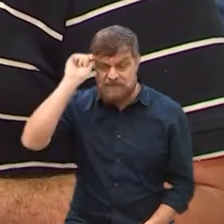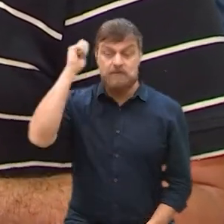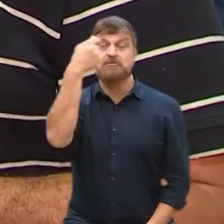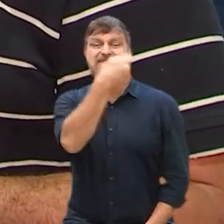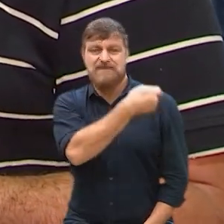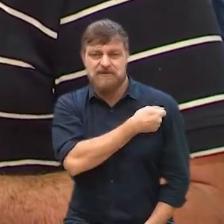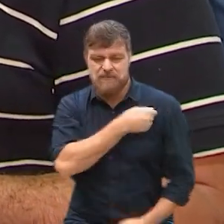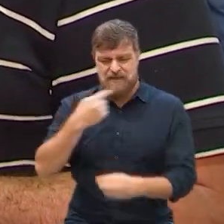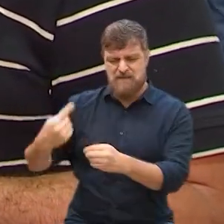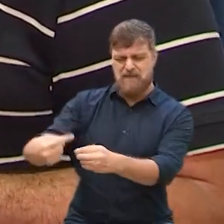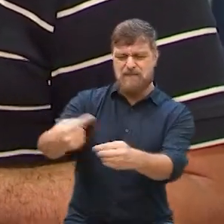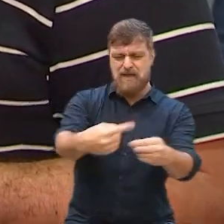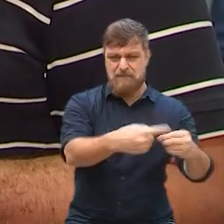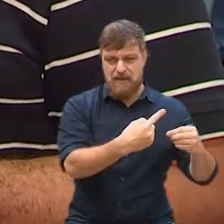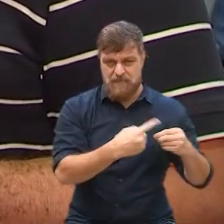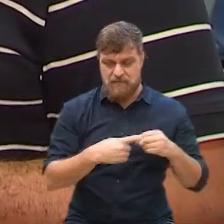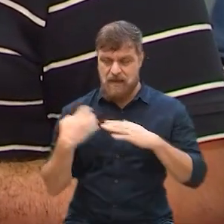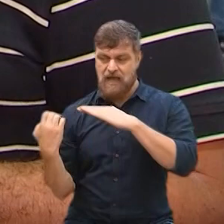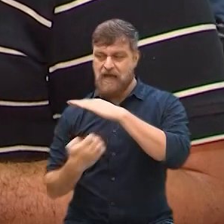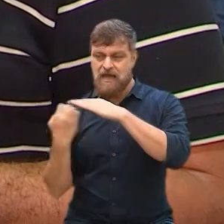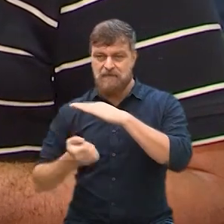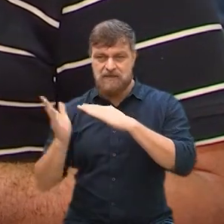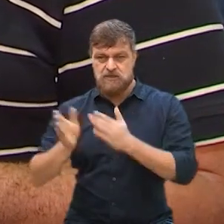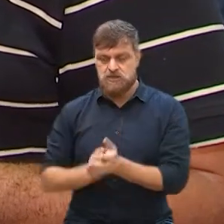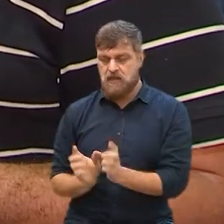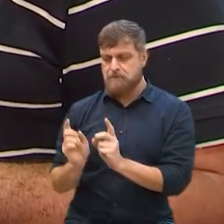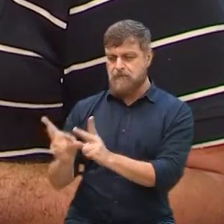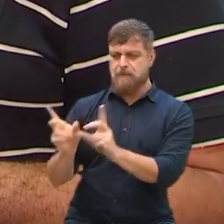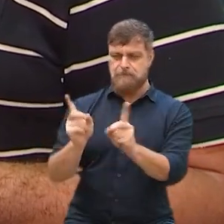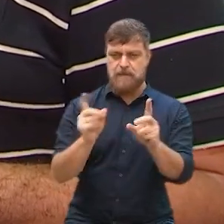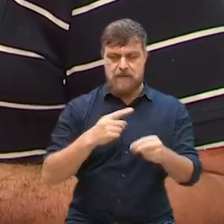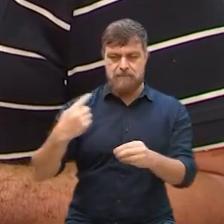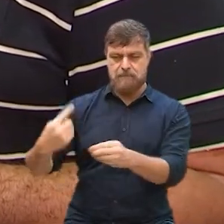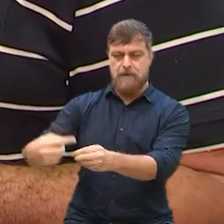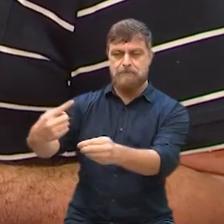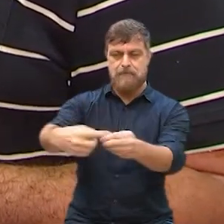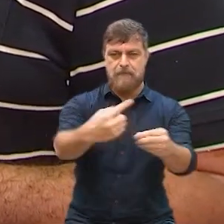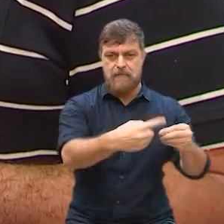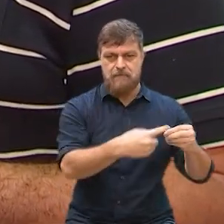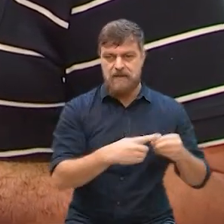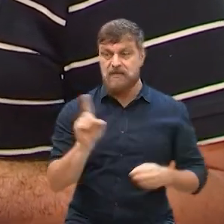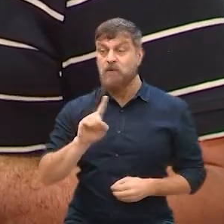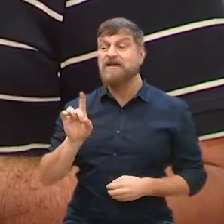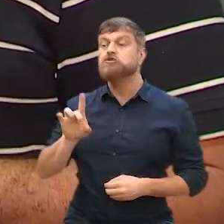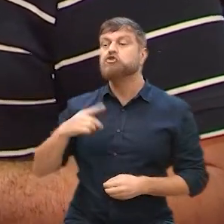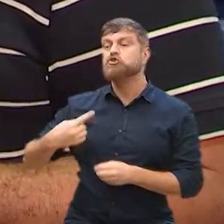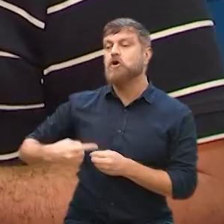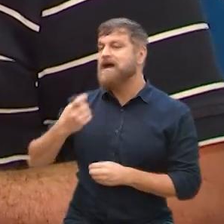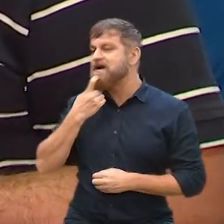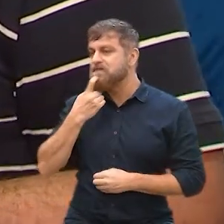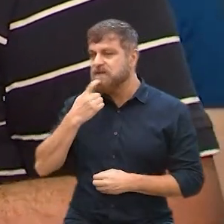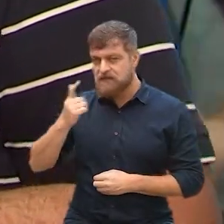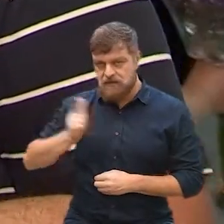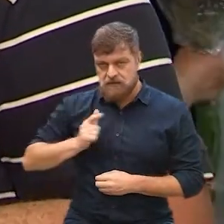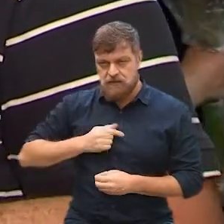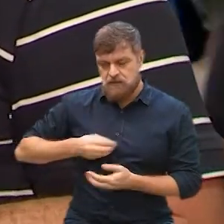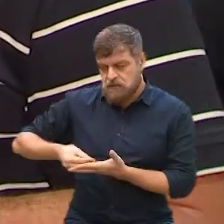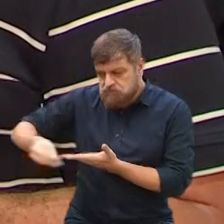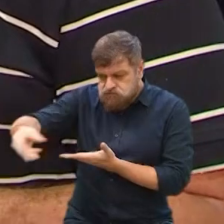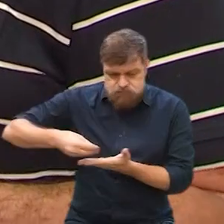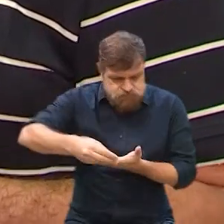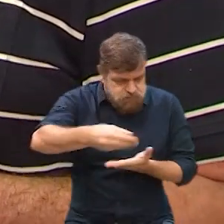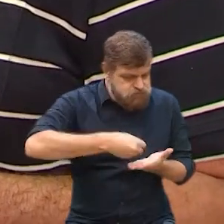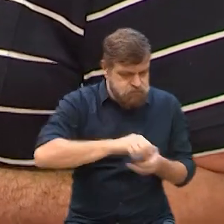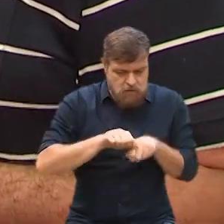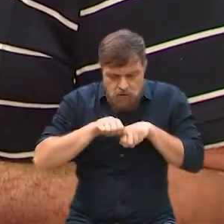hoje a sua empresa, ela já, como se diz, está além das fronteiras de Campinas. Sim, sim. Hoje,